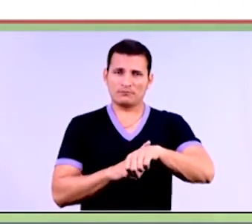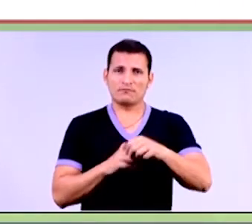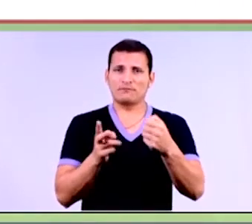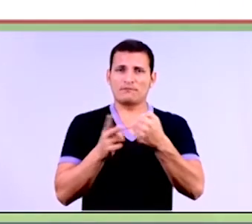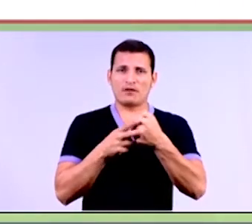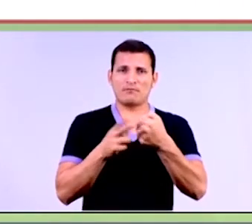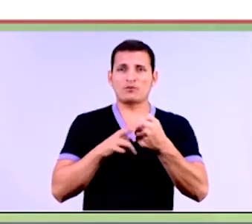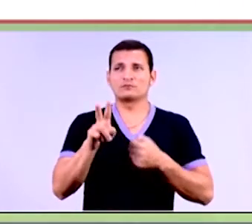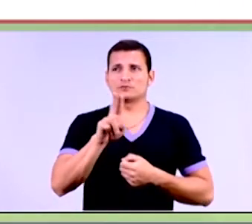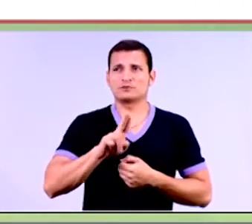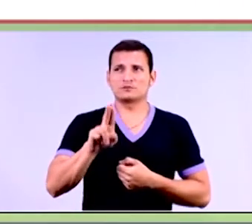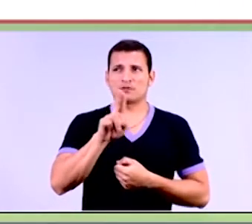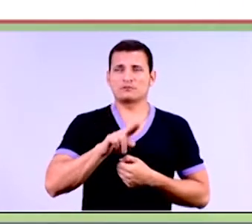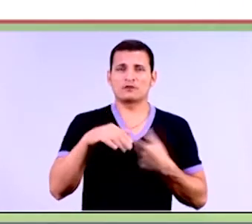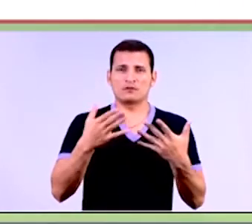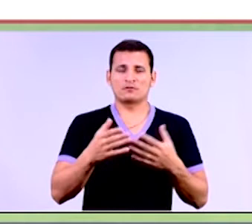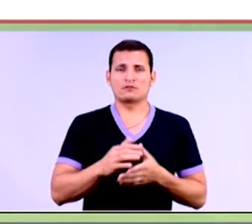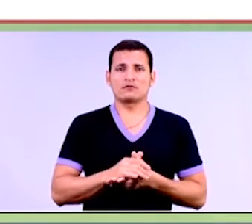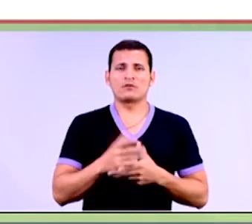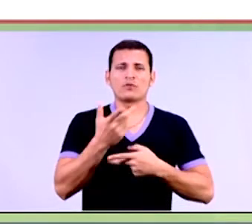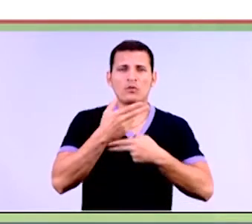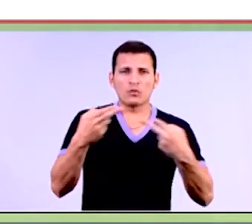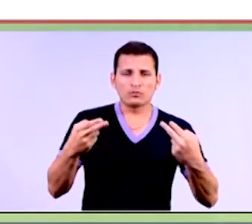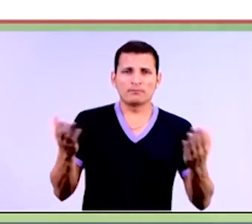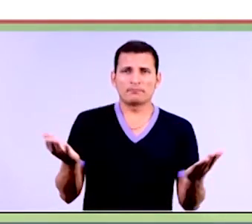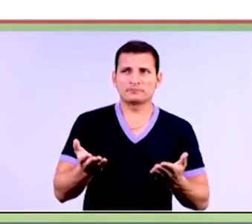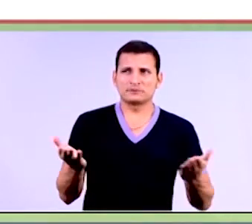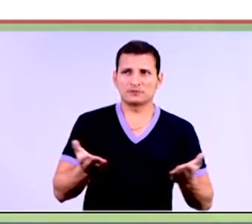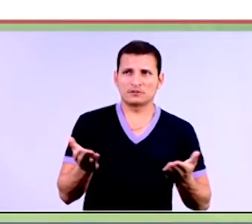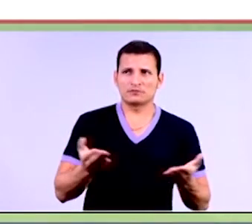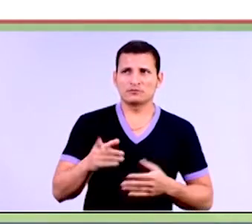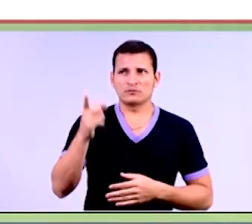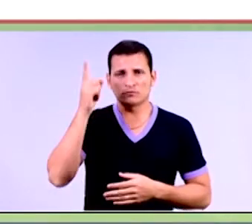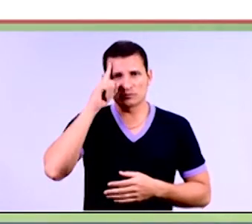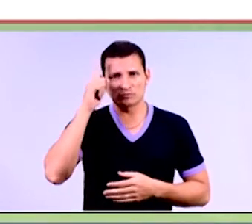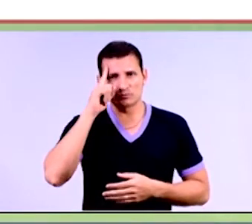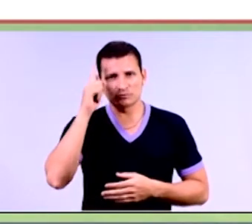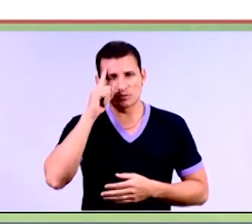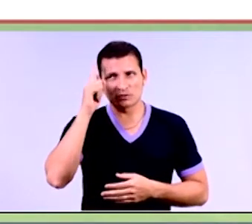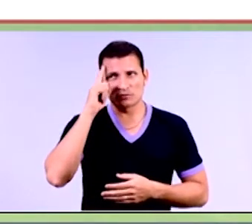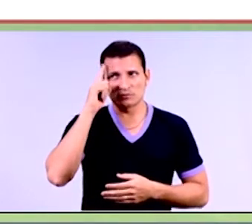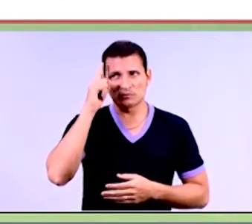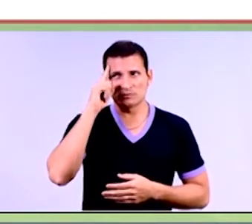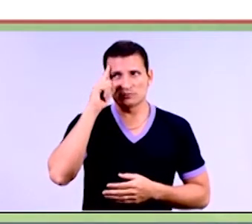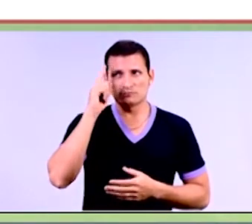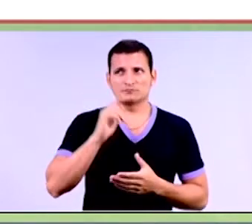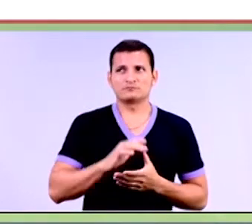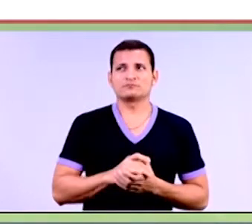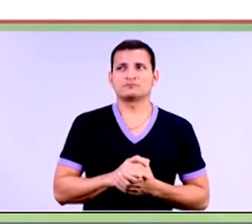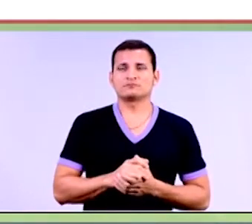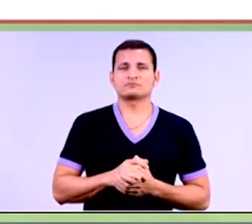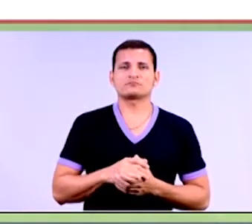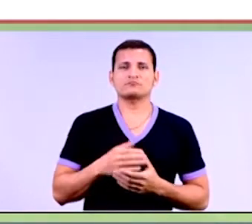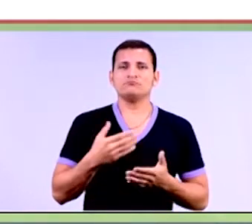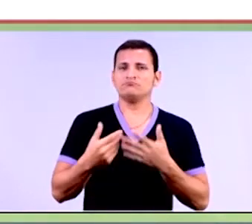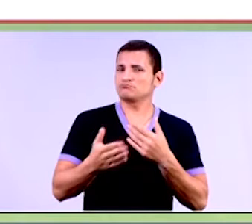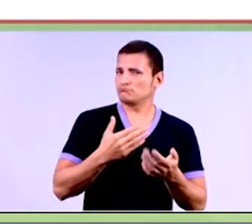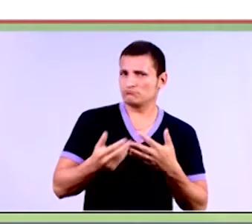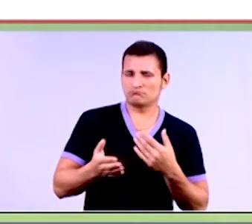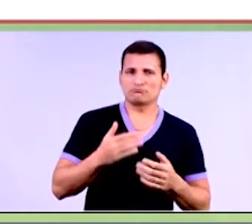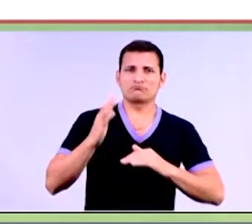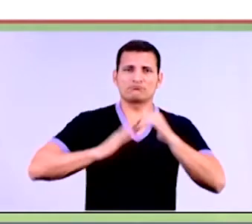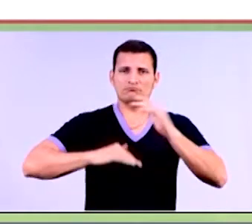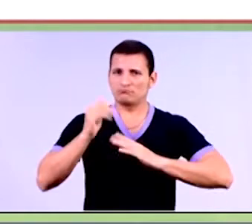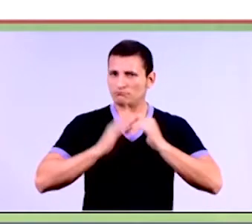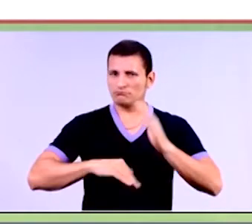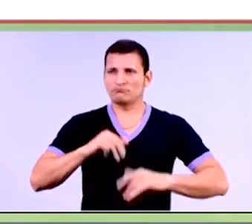Para ações do presente, né? Do cotidiano, da rotina, seja em qualquer aspecto, profissional,